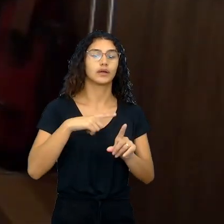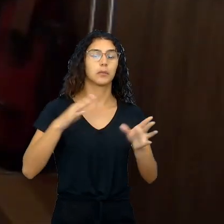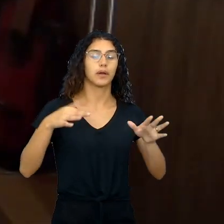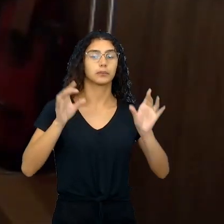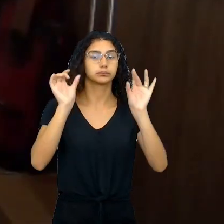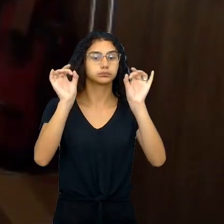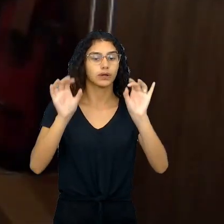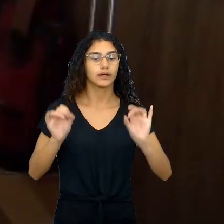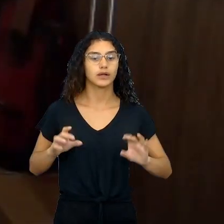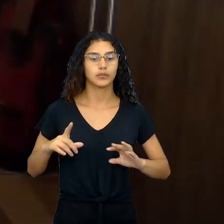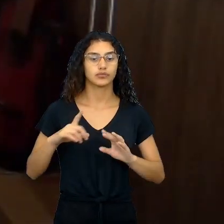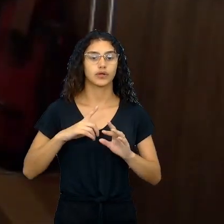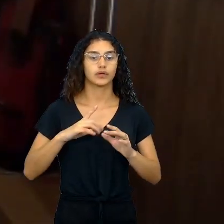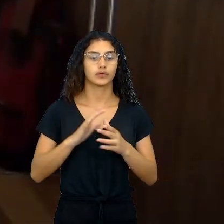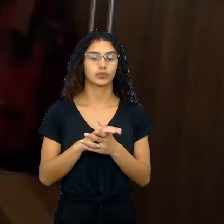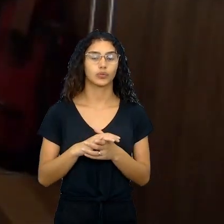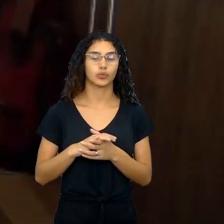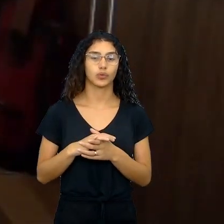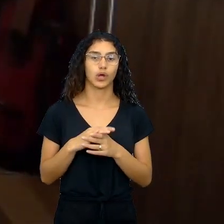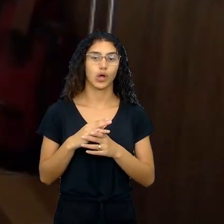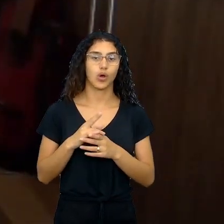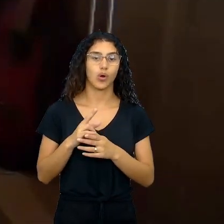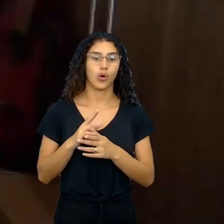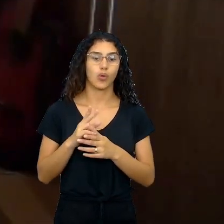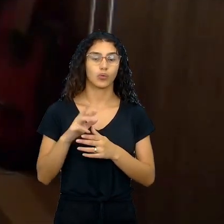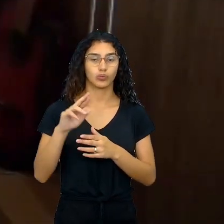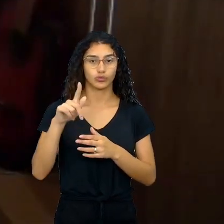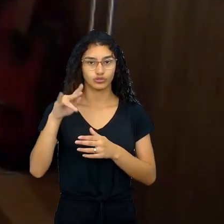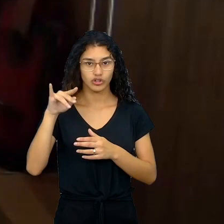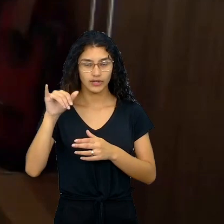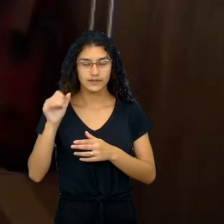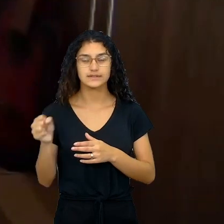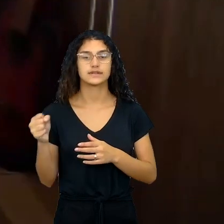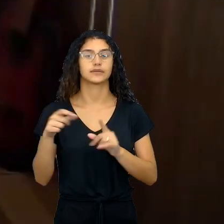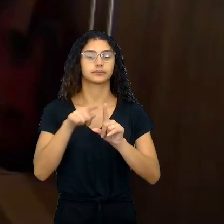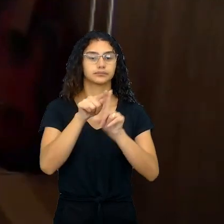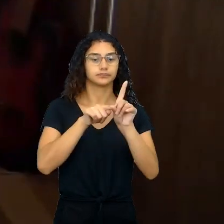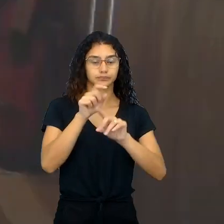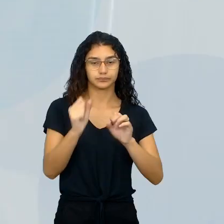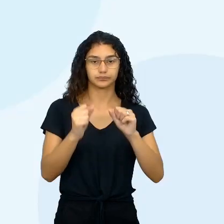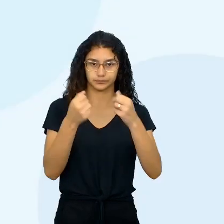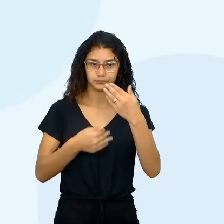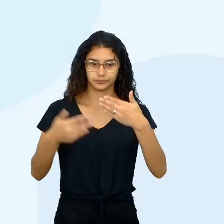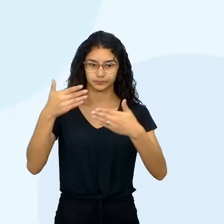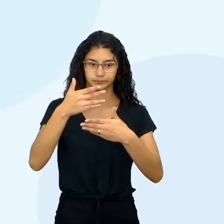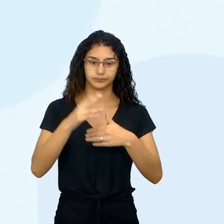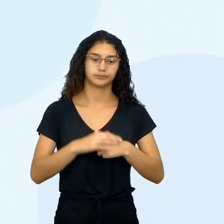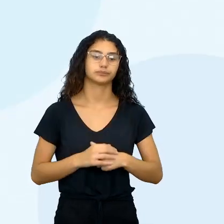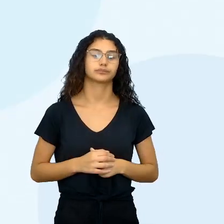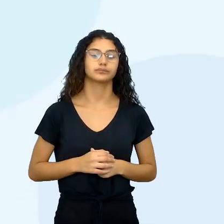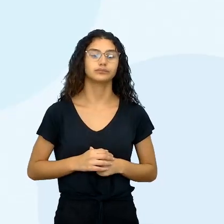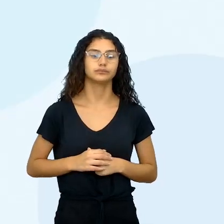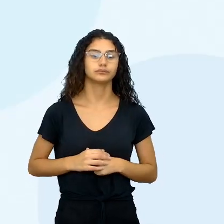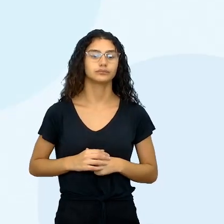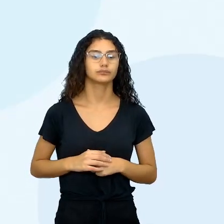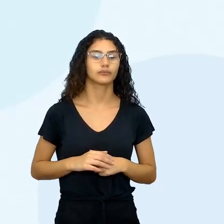especial no caso da emergência climática. Então a gente pode seguir aí na nossa apresentação.